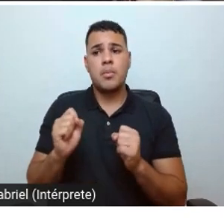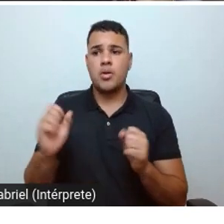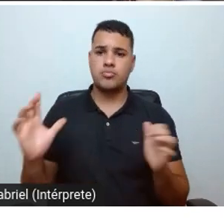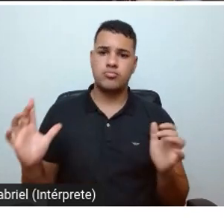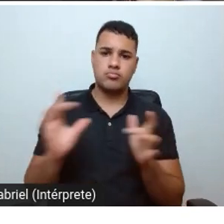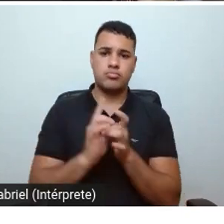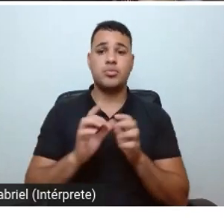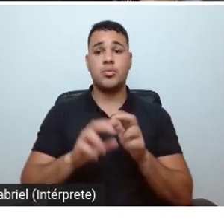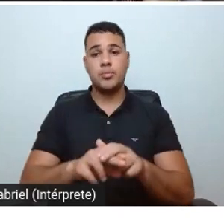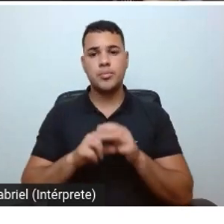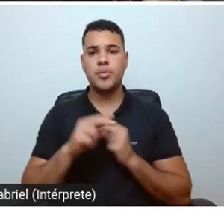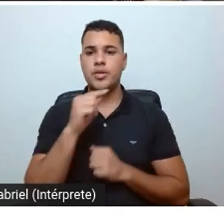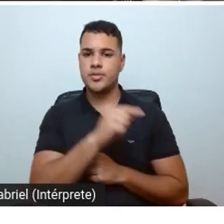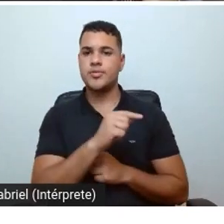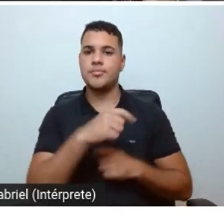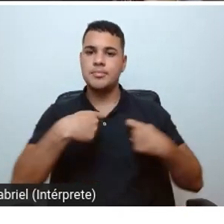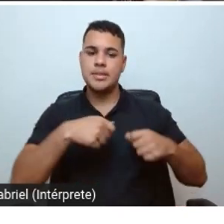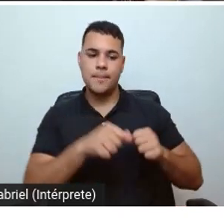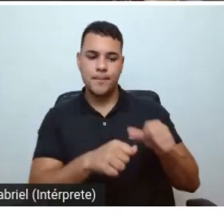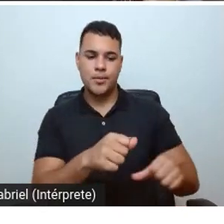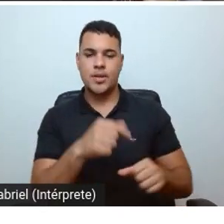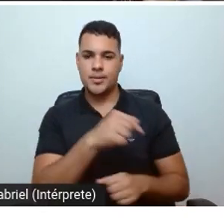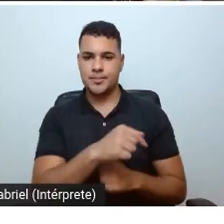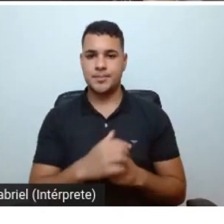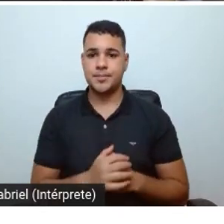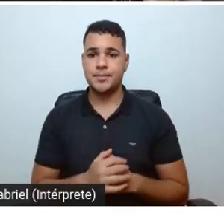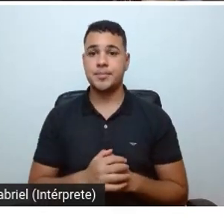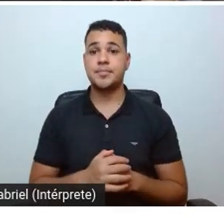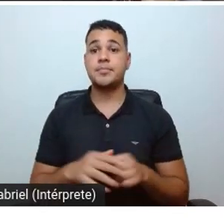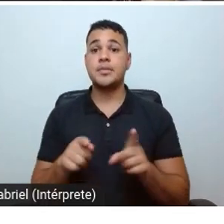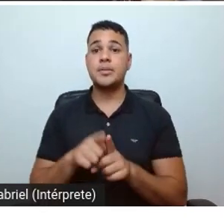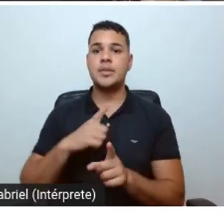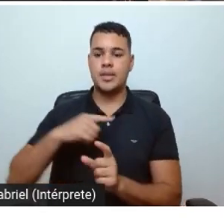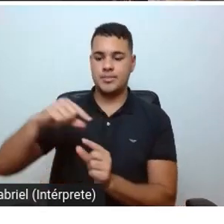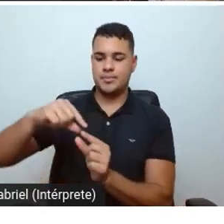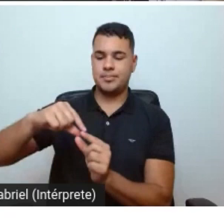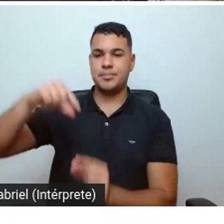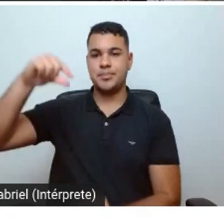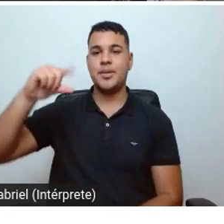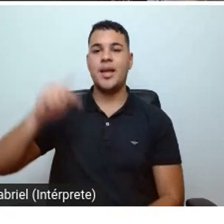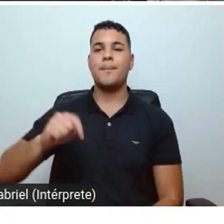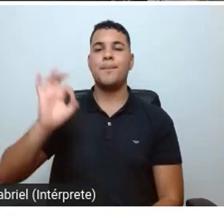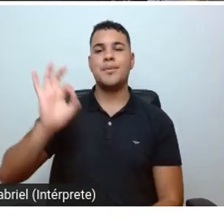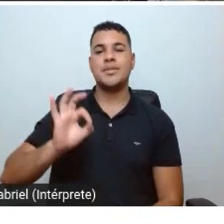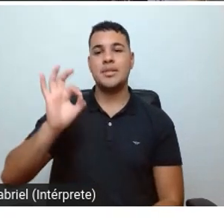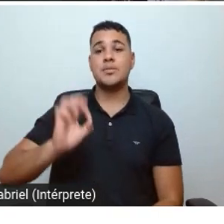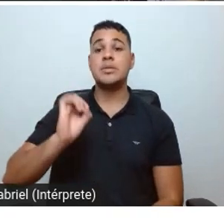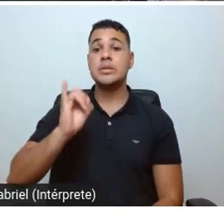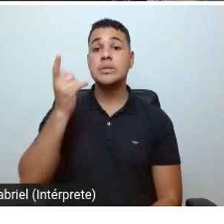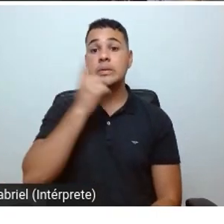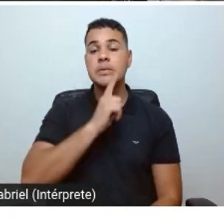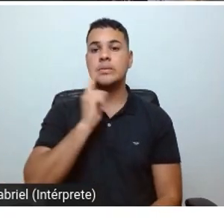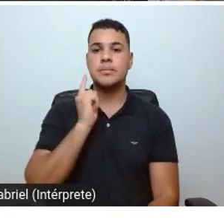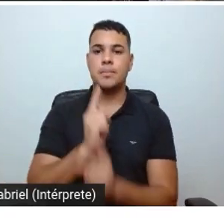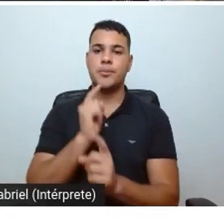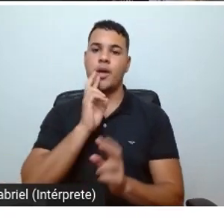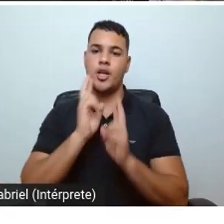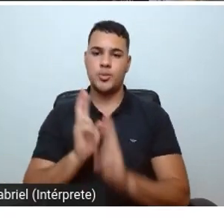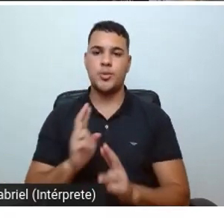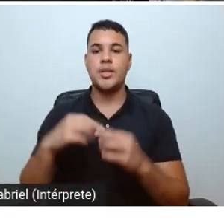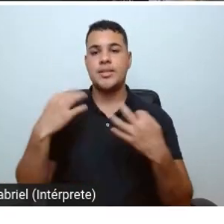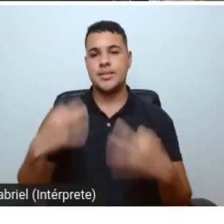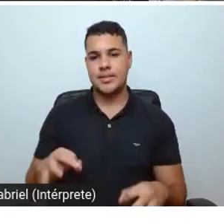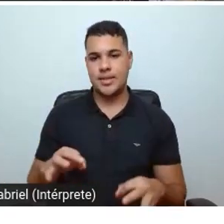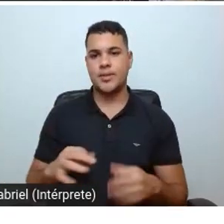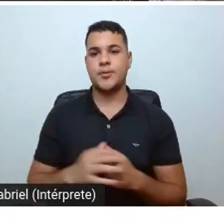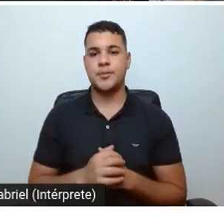tá? Aqui do lado também fica um percentual de assertividade, daí numa visão do automático, né, de cada intenção, e